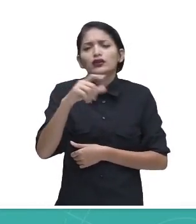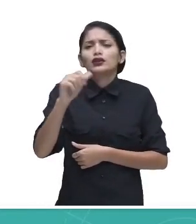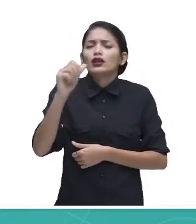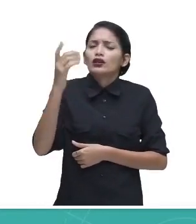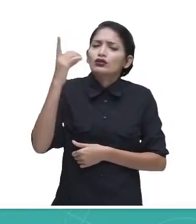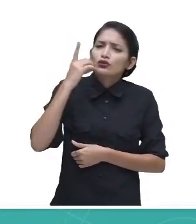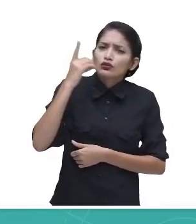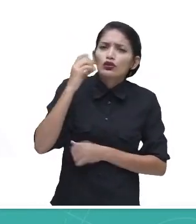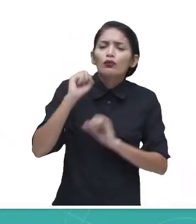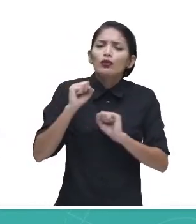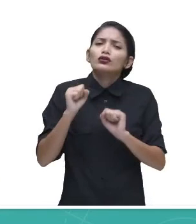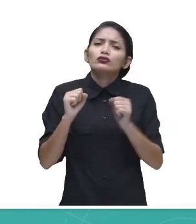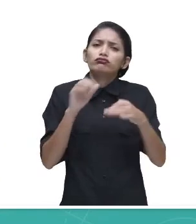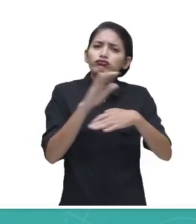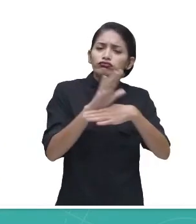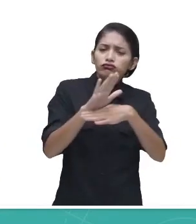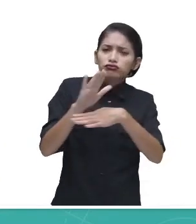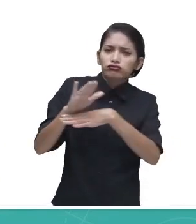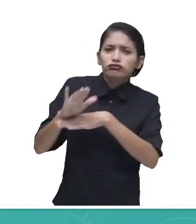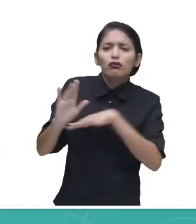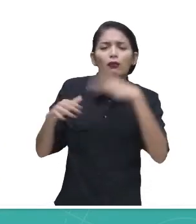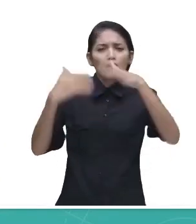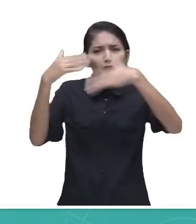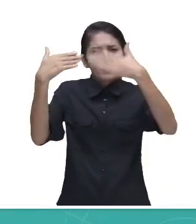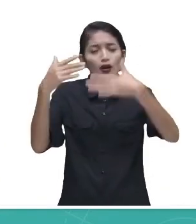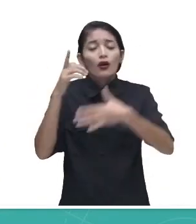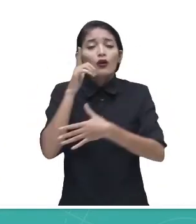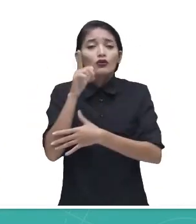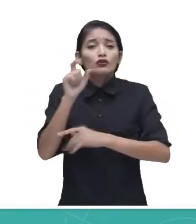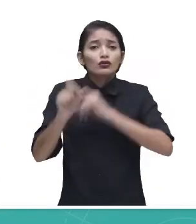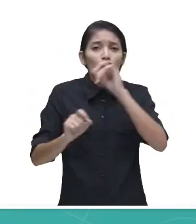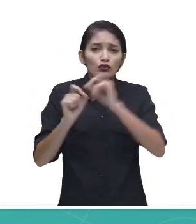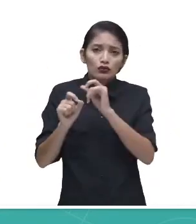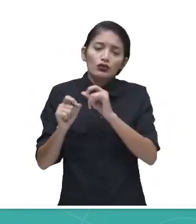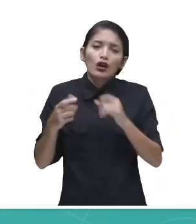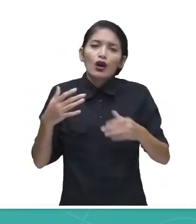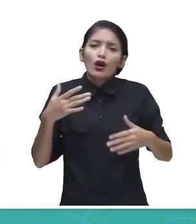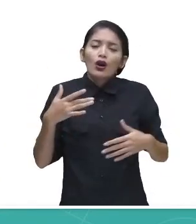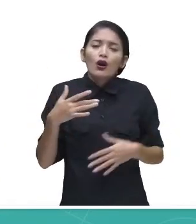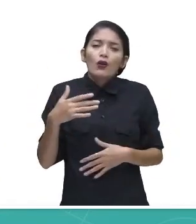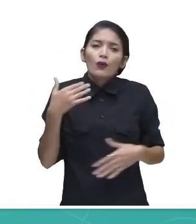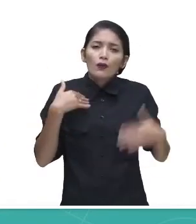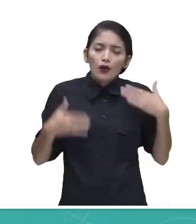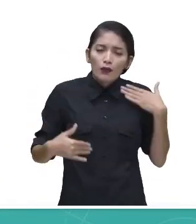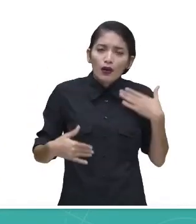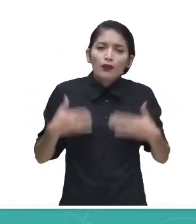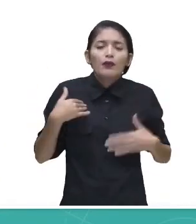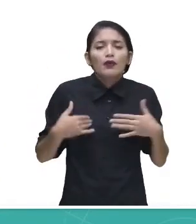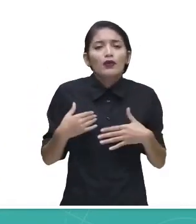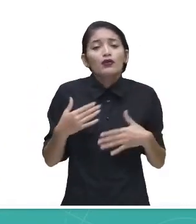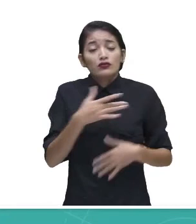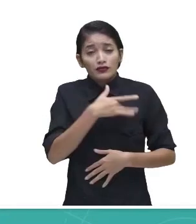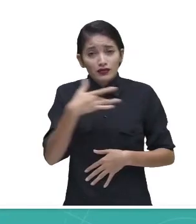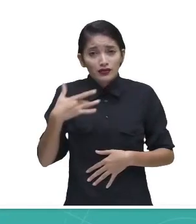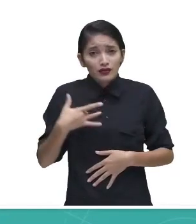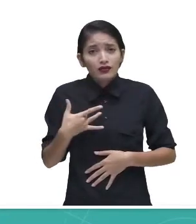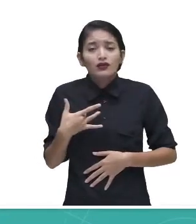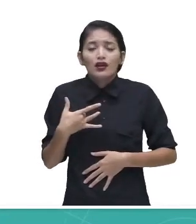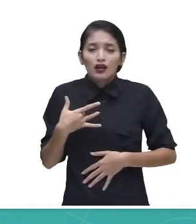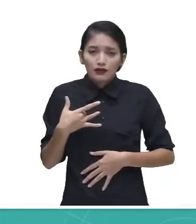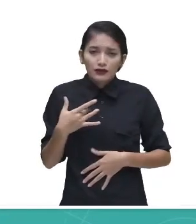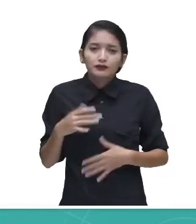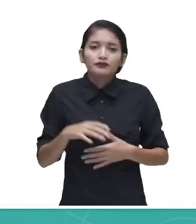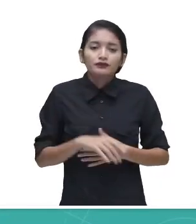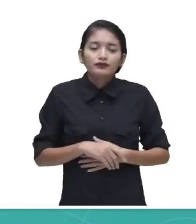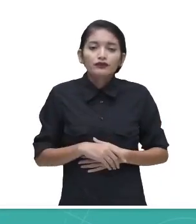manter suas células funcionando, se renovando, garantindo aí que o seu corpo se mantenha saudável, né? Com homeostase,